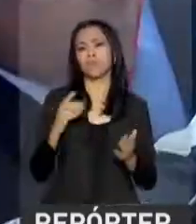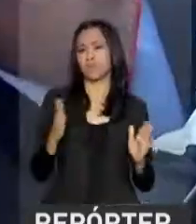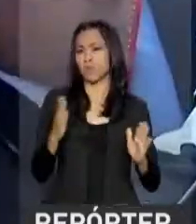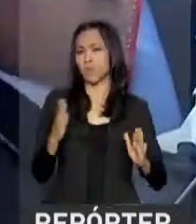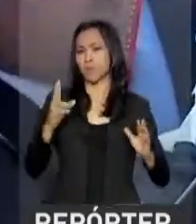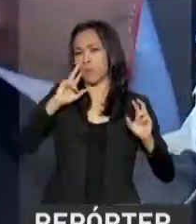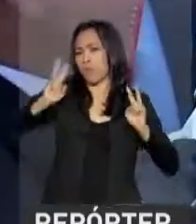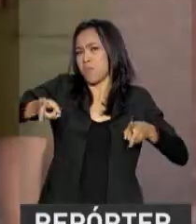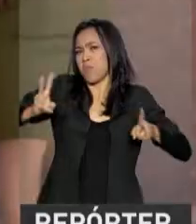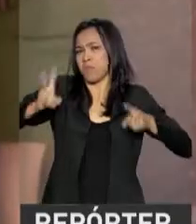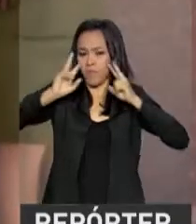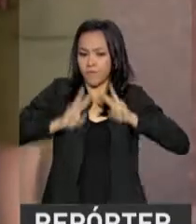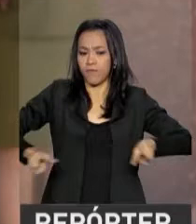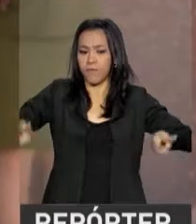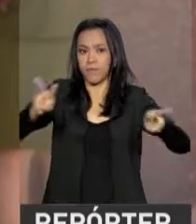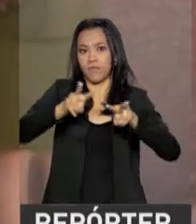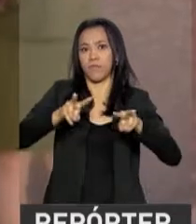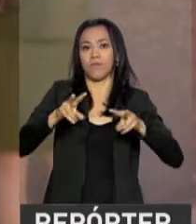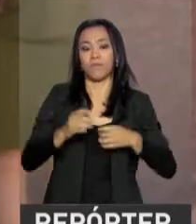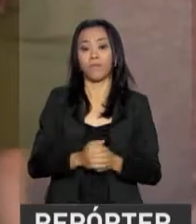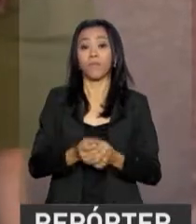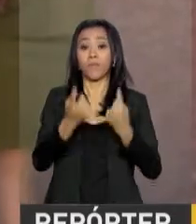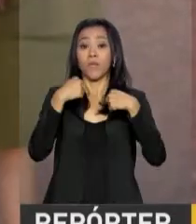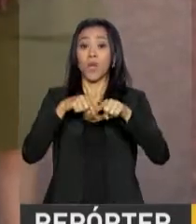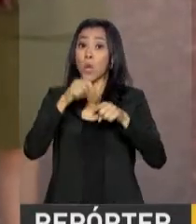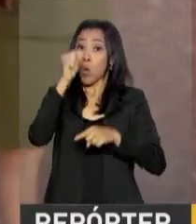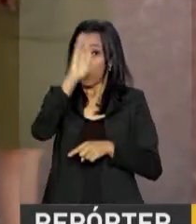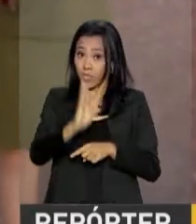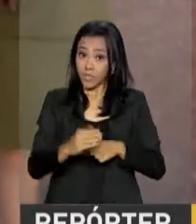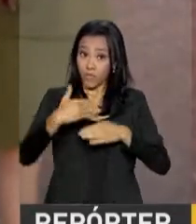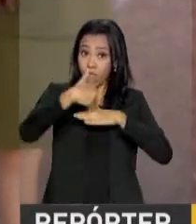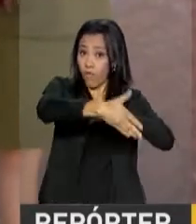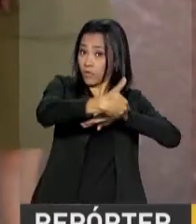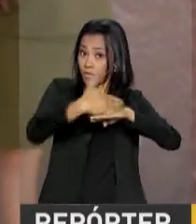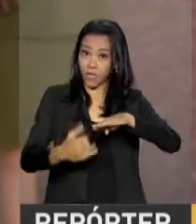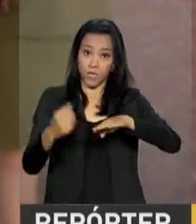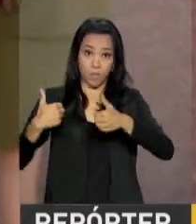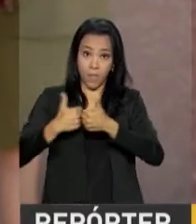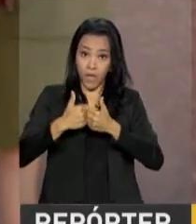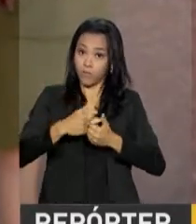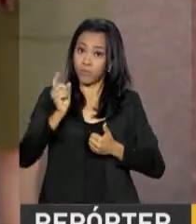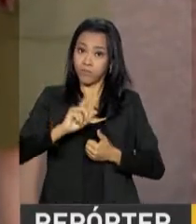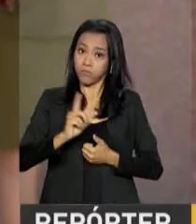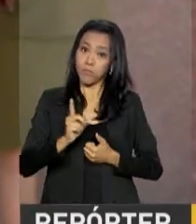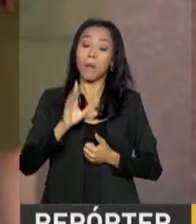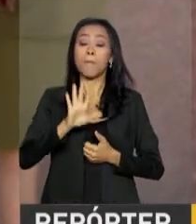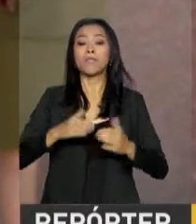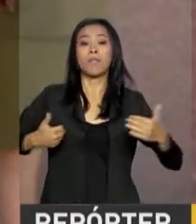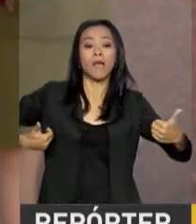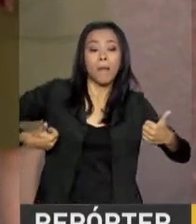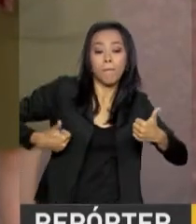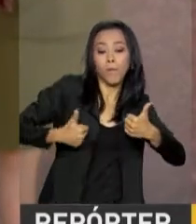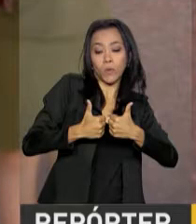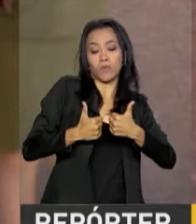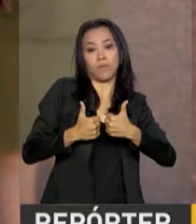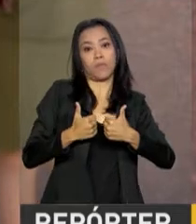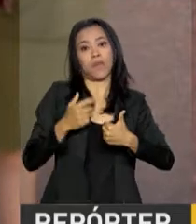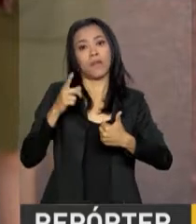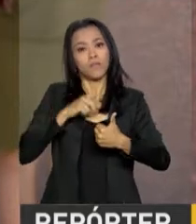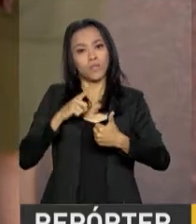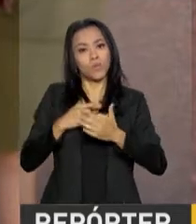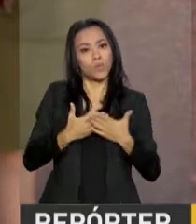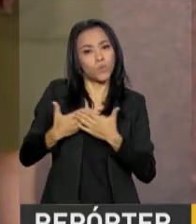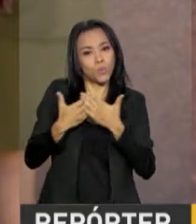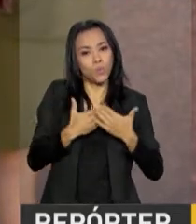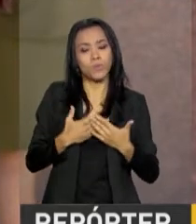visão do mundo. O Brasil não faz fronteira com o Chile. Para encurtar as distâncias, os dois países estudam, ao lado da